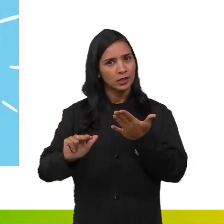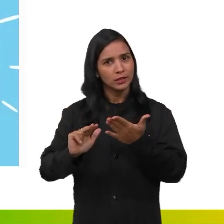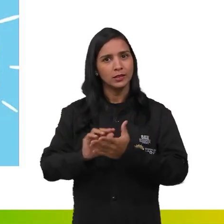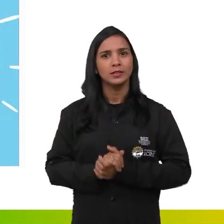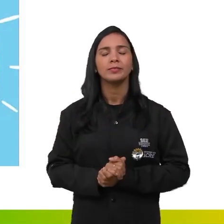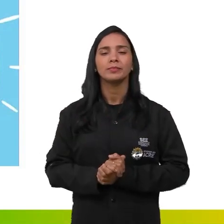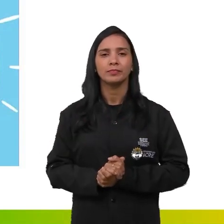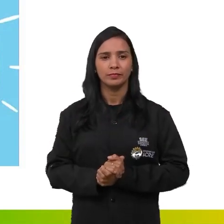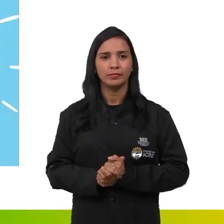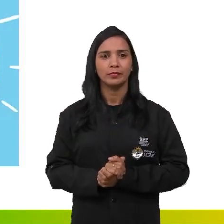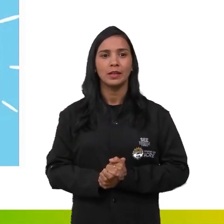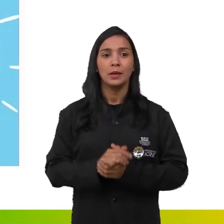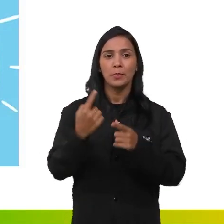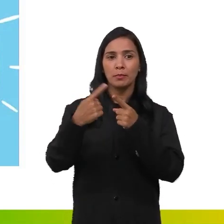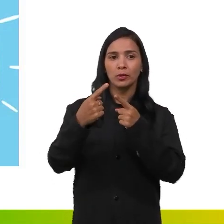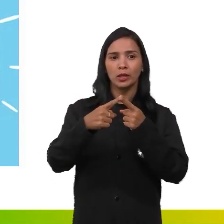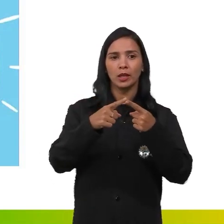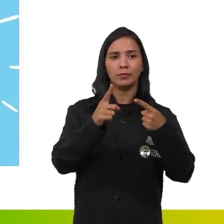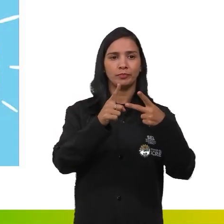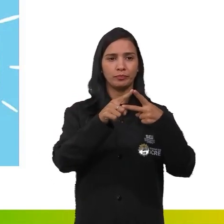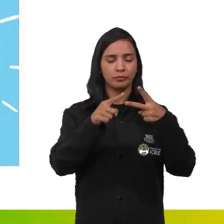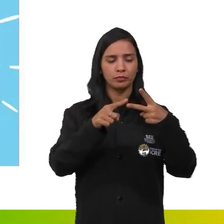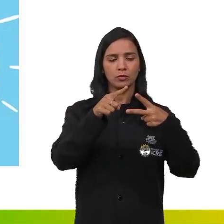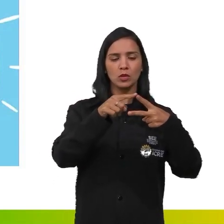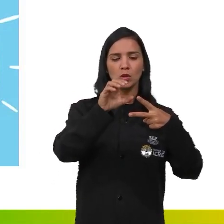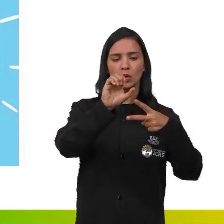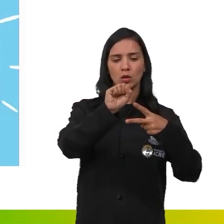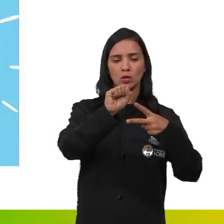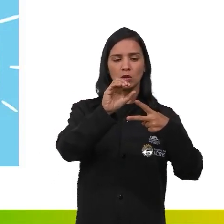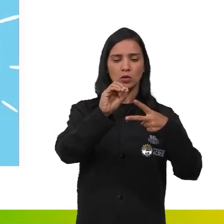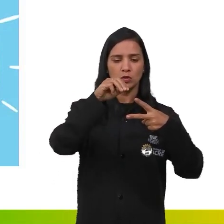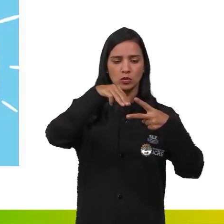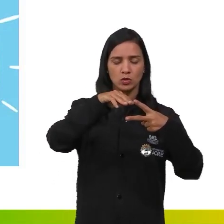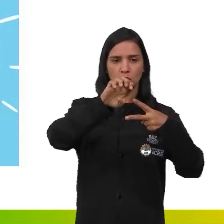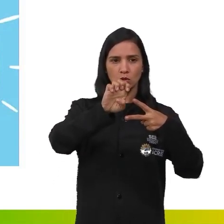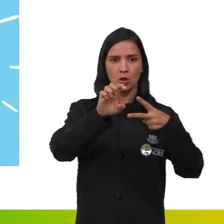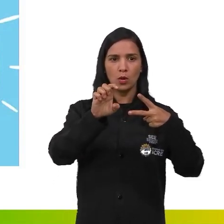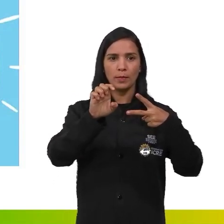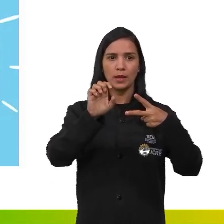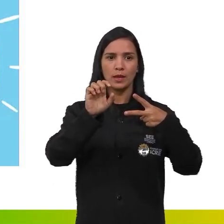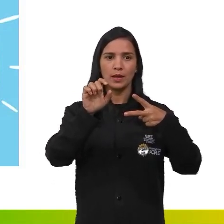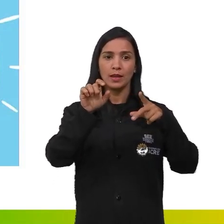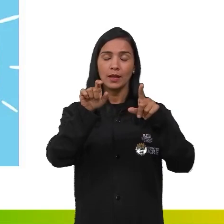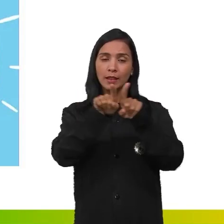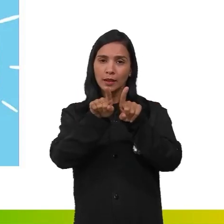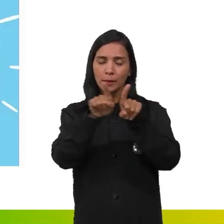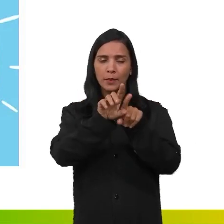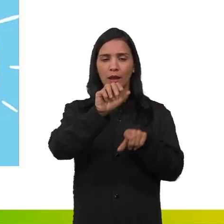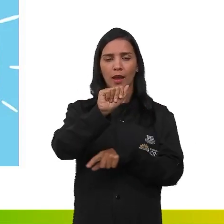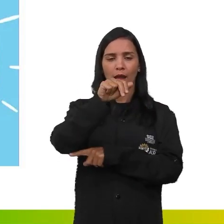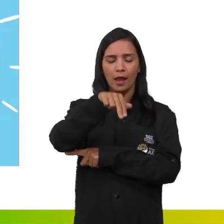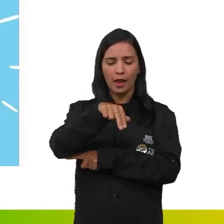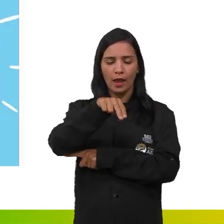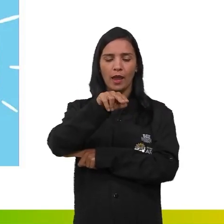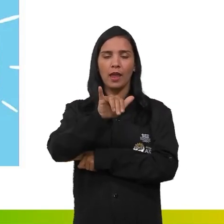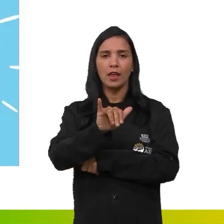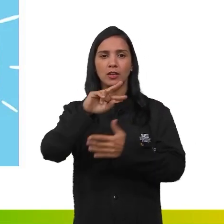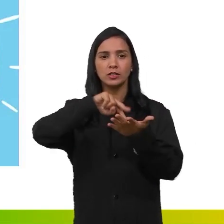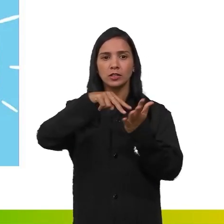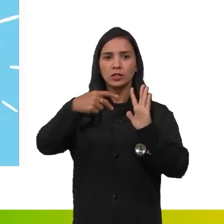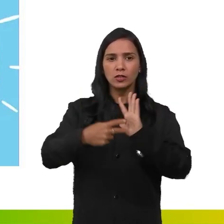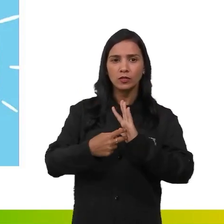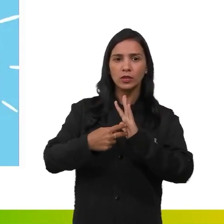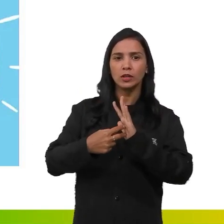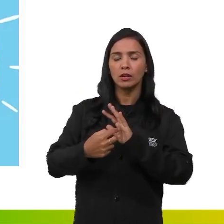e any traduzem-se para algum, alguma, alguns ou